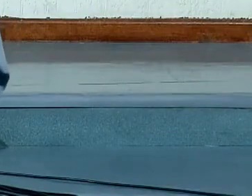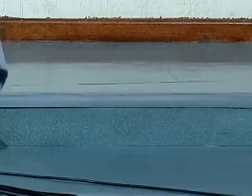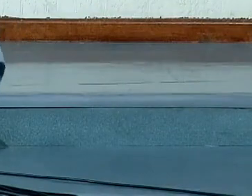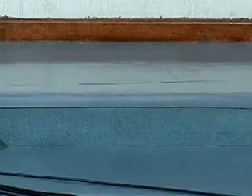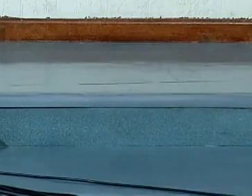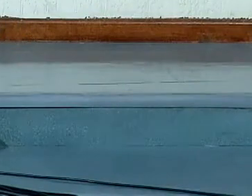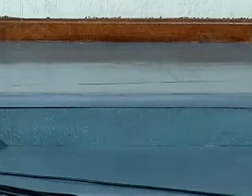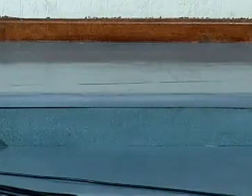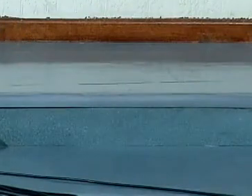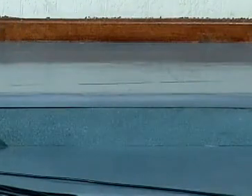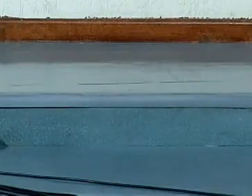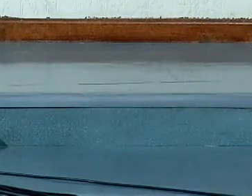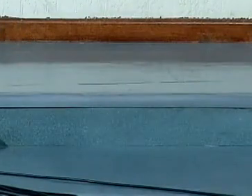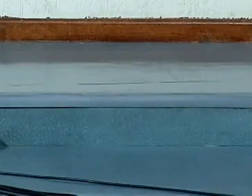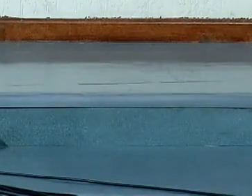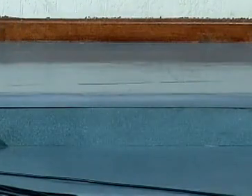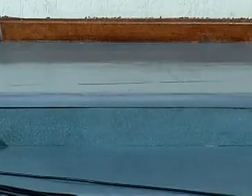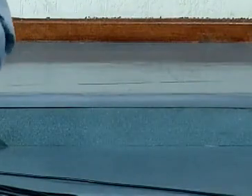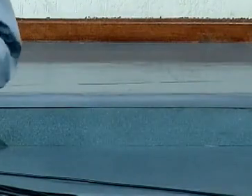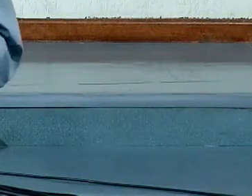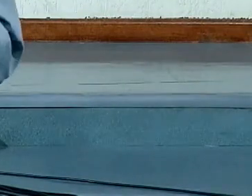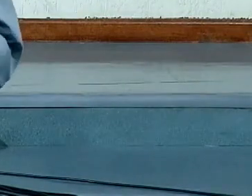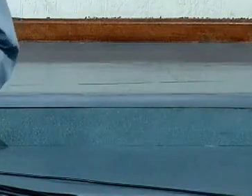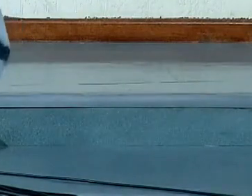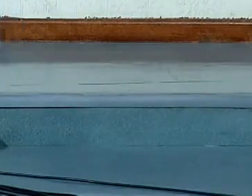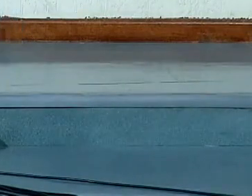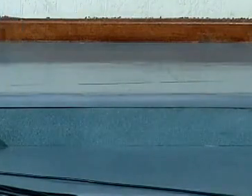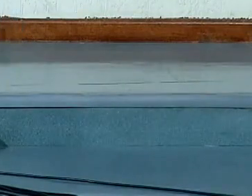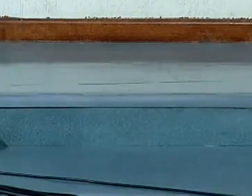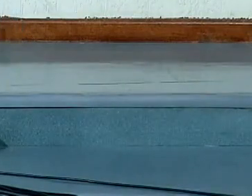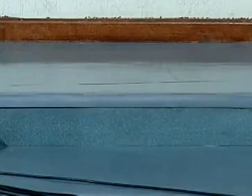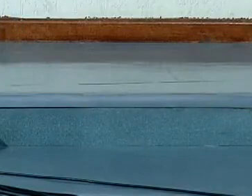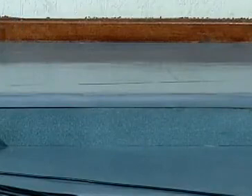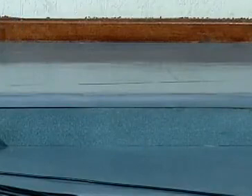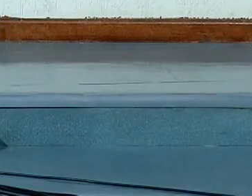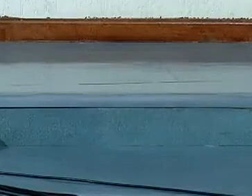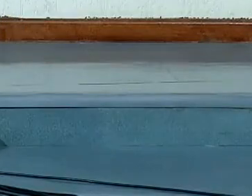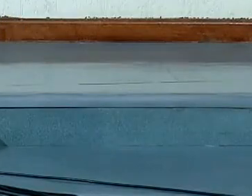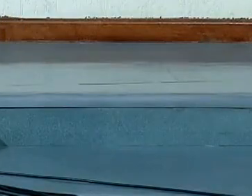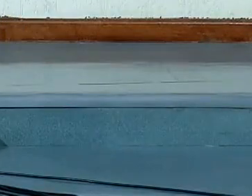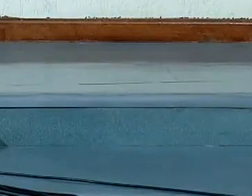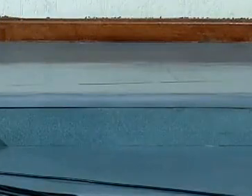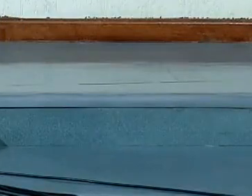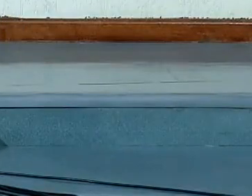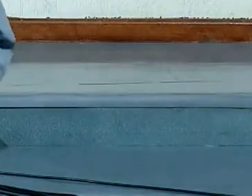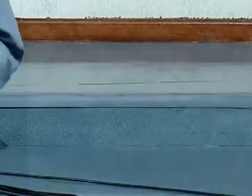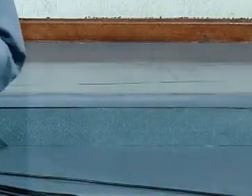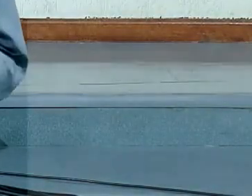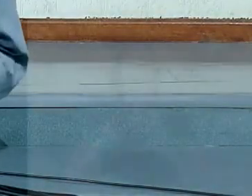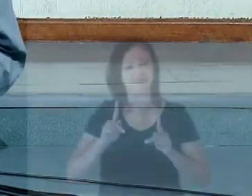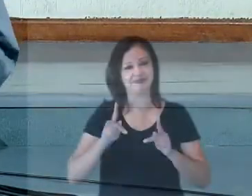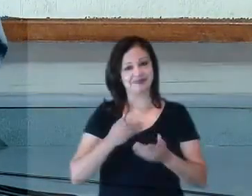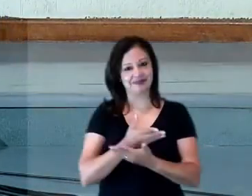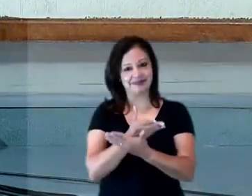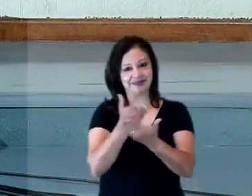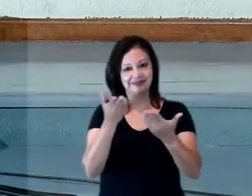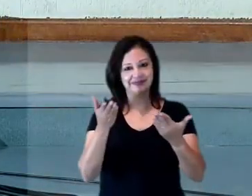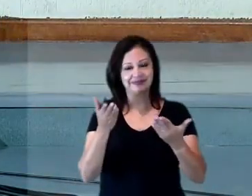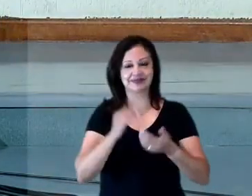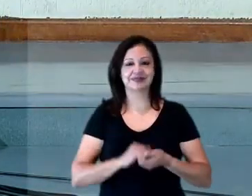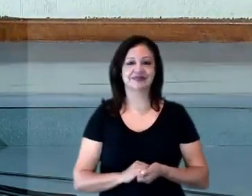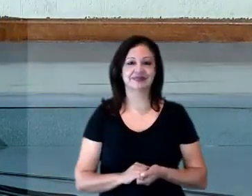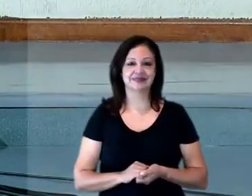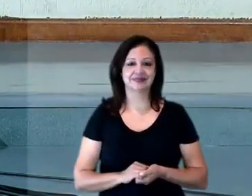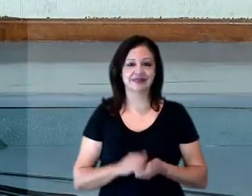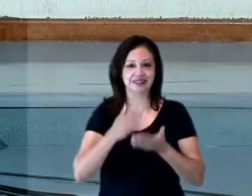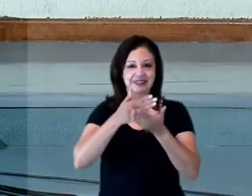outubro. Você é bem-vindo e eu te saúdo com a graça e a paz por parte de Deus e do Senhor Jesus Cristo. E eu começo essa mensagem